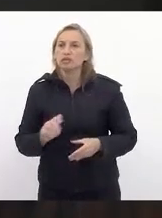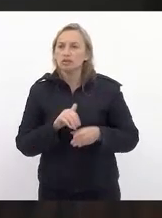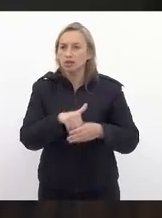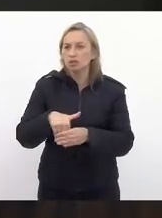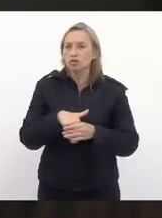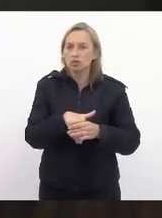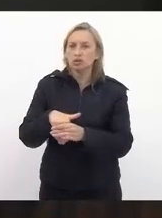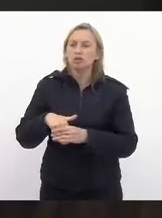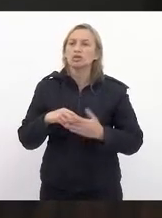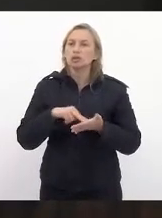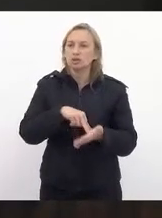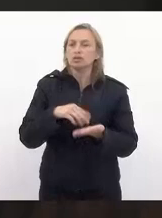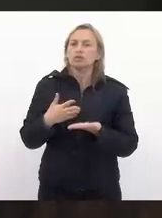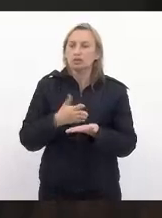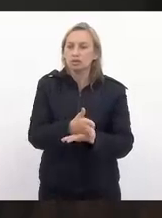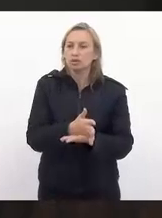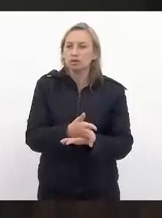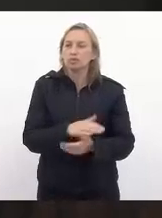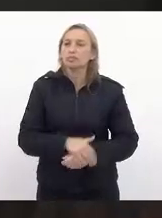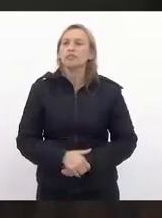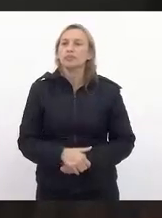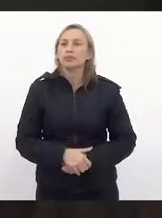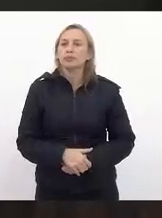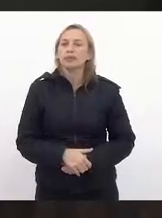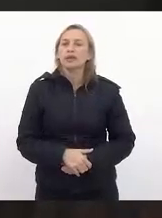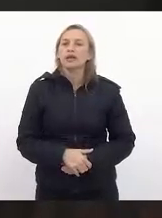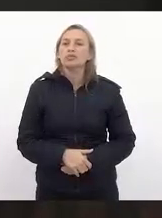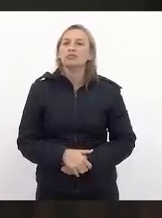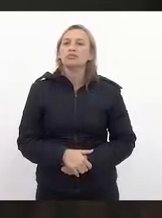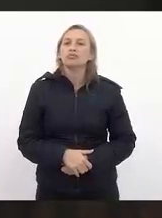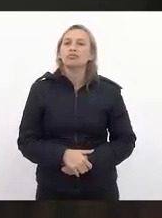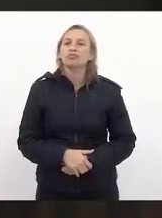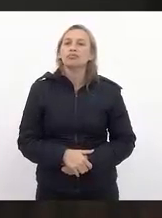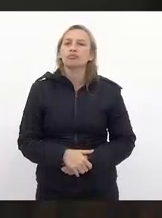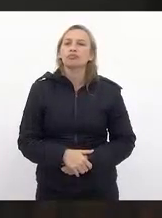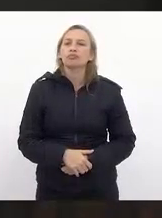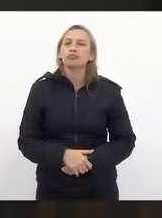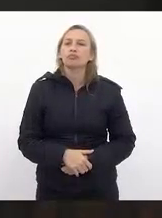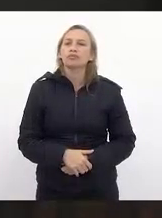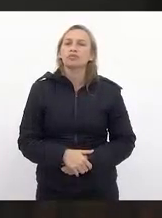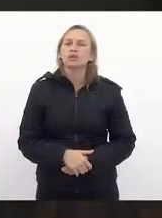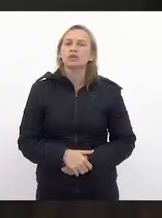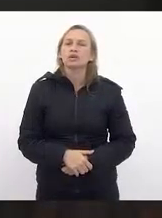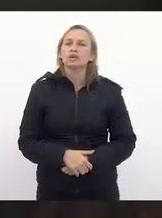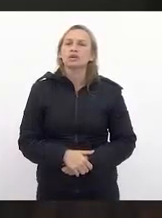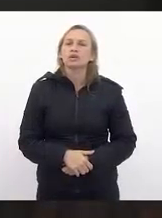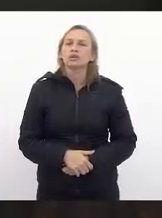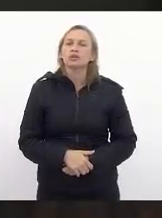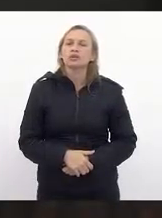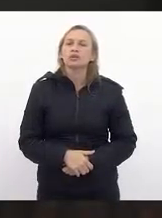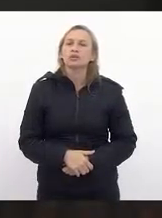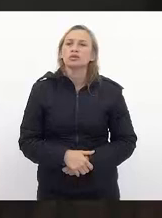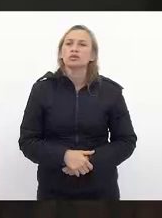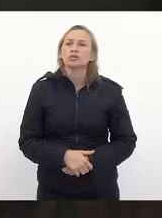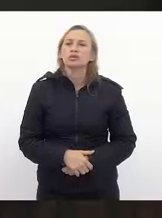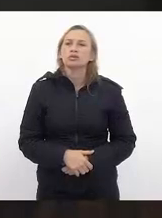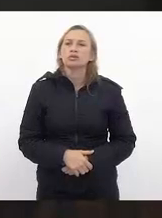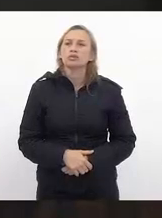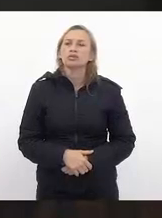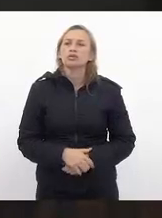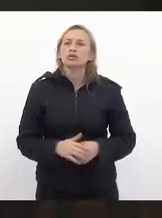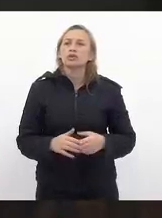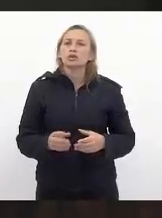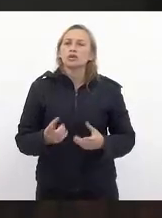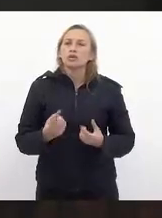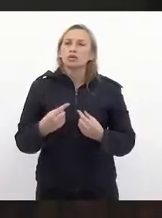encerra discussão e votação você ficar problema nós fomos tão aprovada vai à promulgação e todos com abstenção